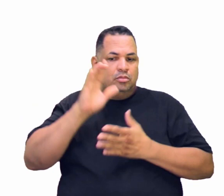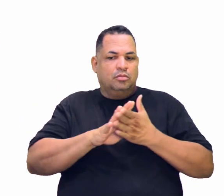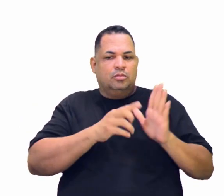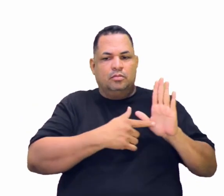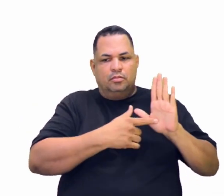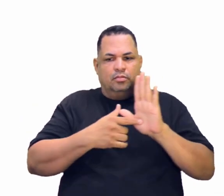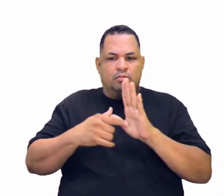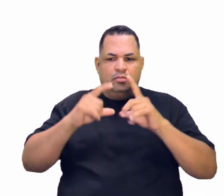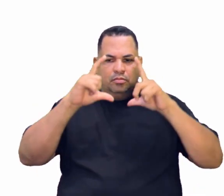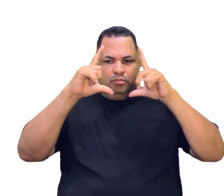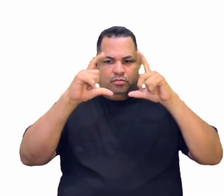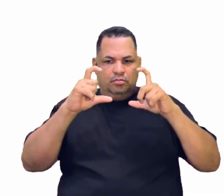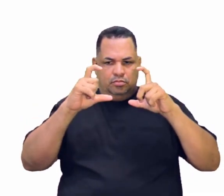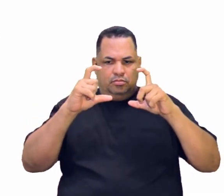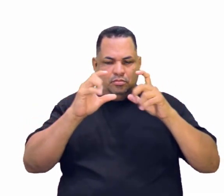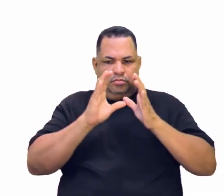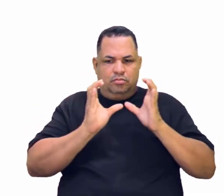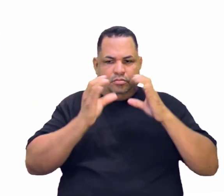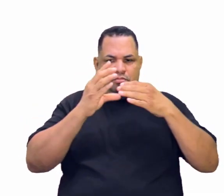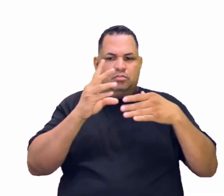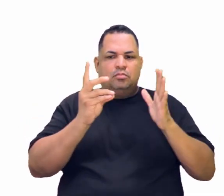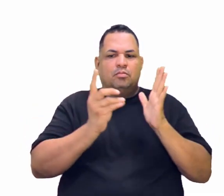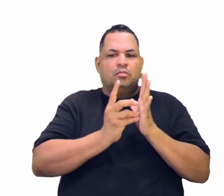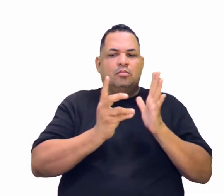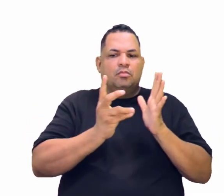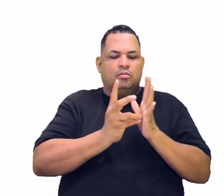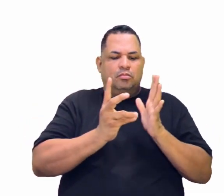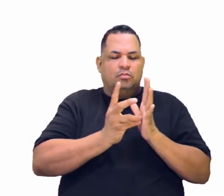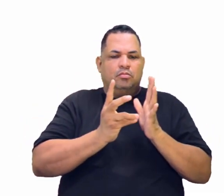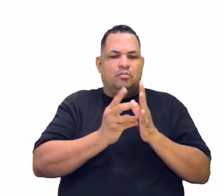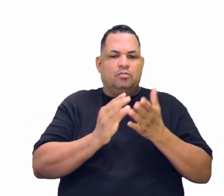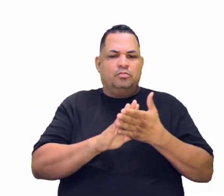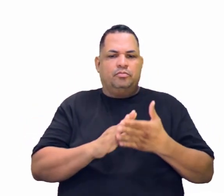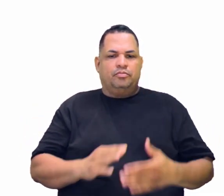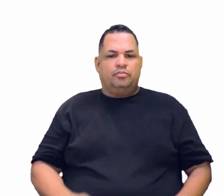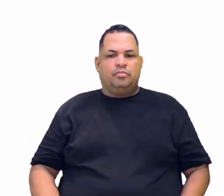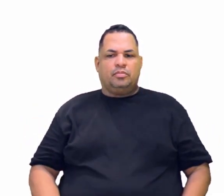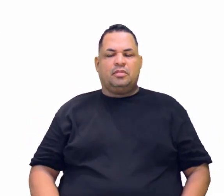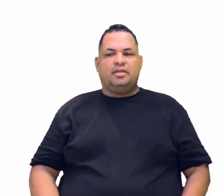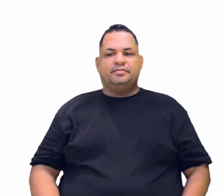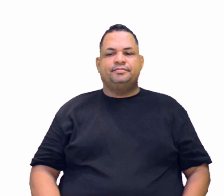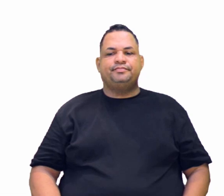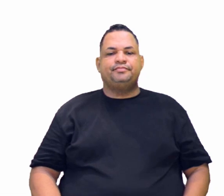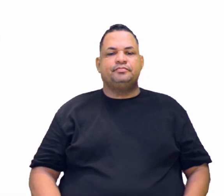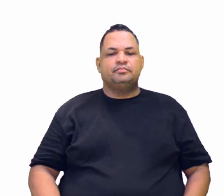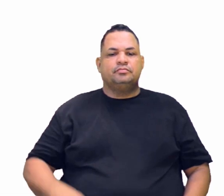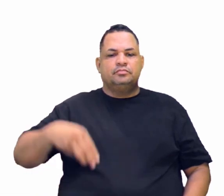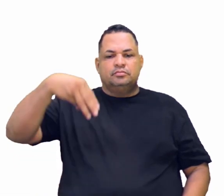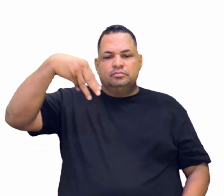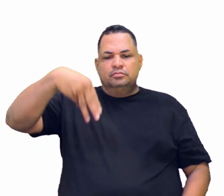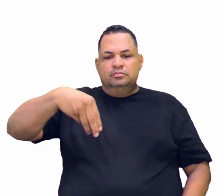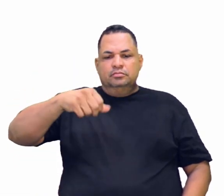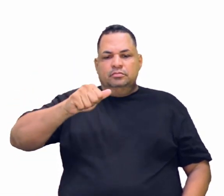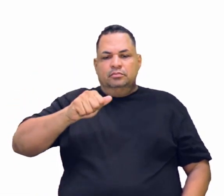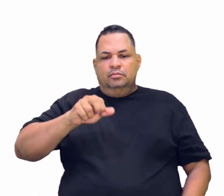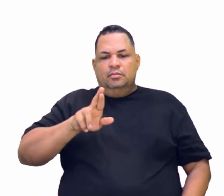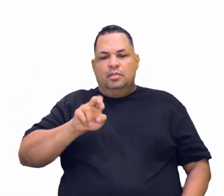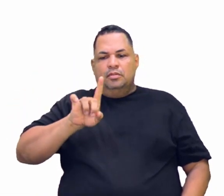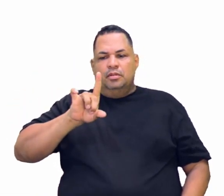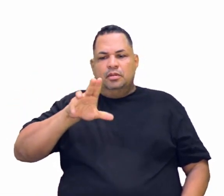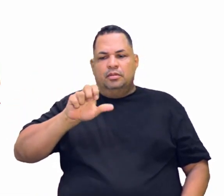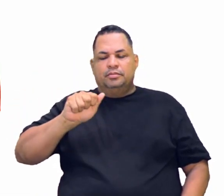vocês dessas tribos indígenas. O Murapirahã. O Marmelo, senhores, fica